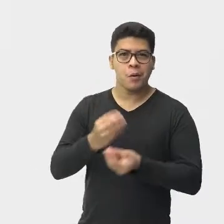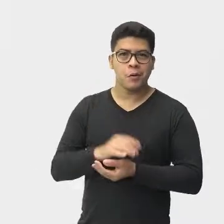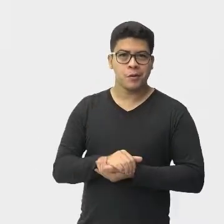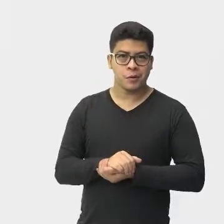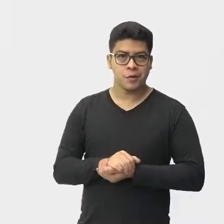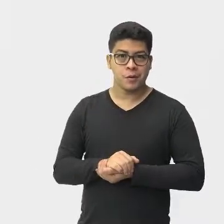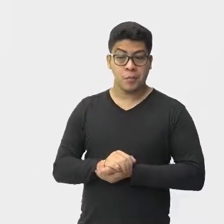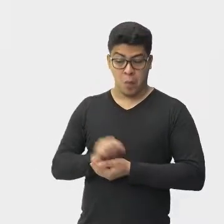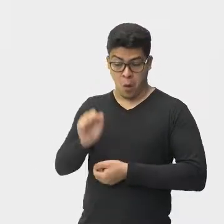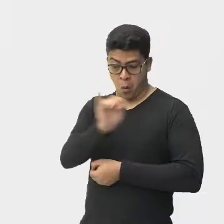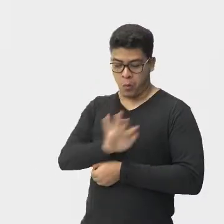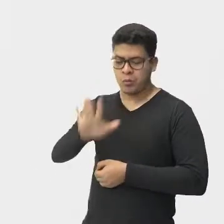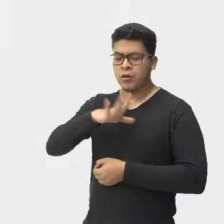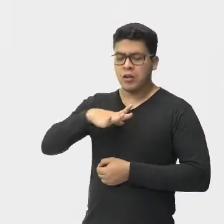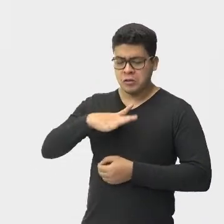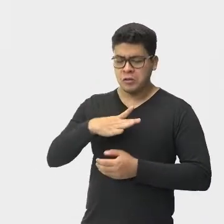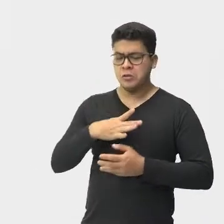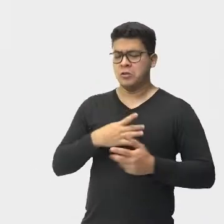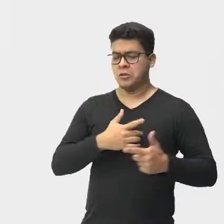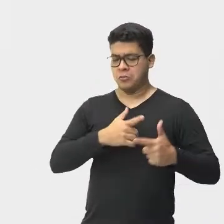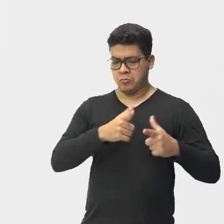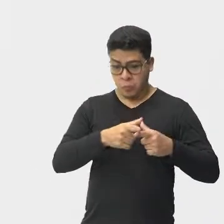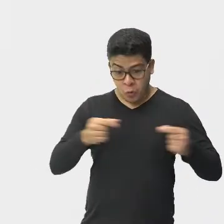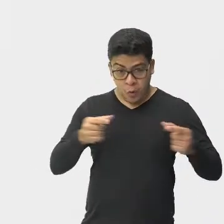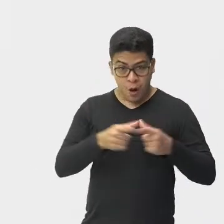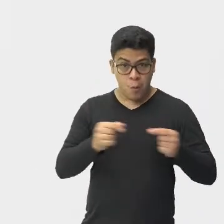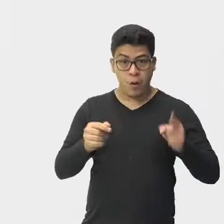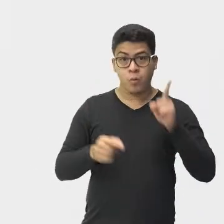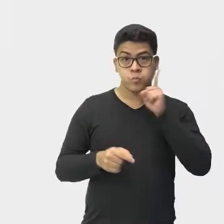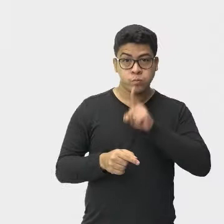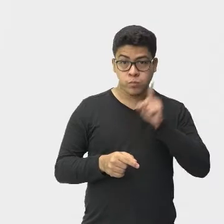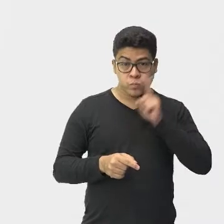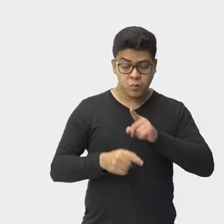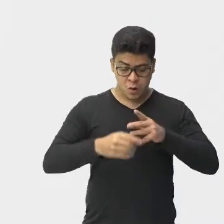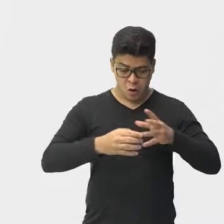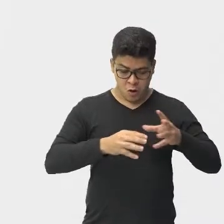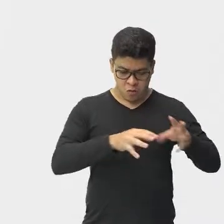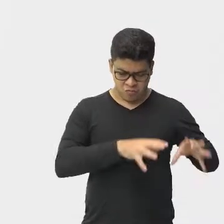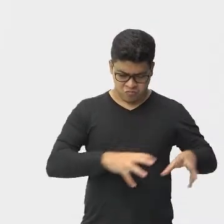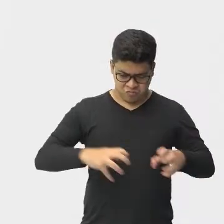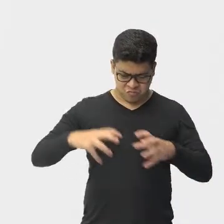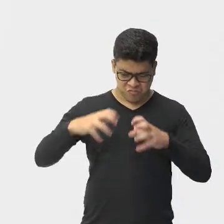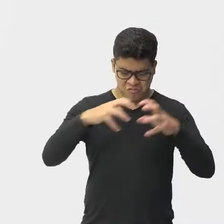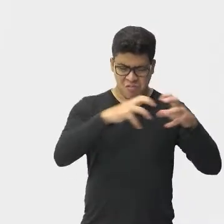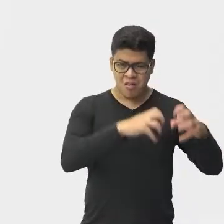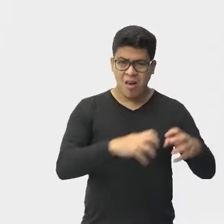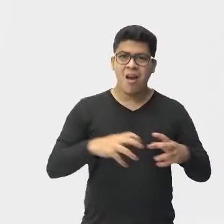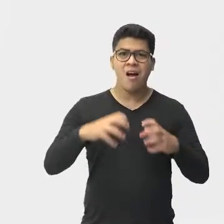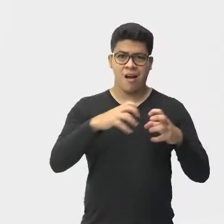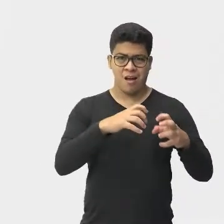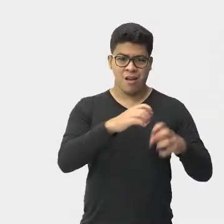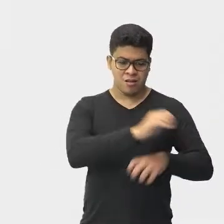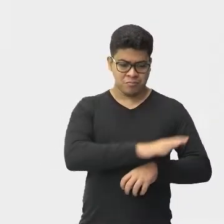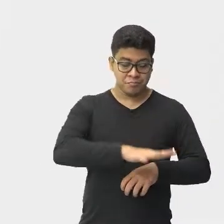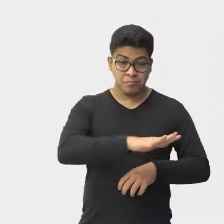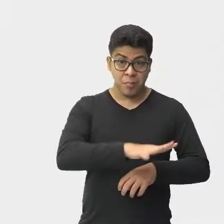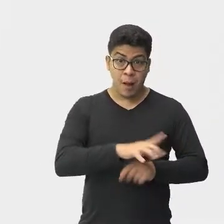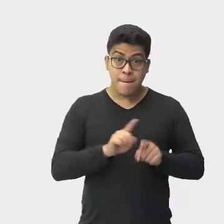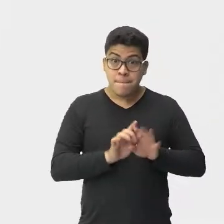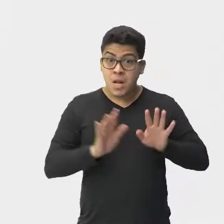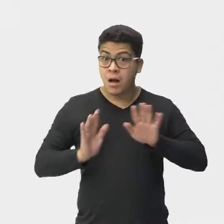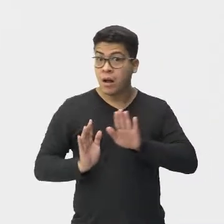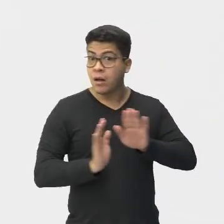Pacífico aumentavam as tensões entre o Japão e os Estados Unidos, né, que disputavam territórios e áreas de influência naquela região.